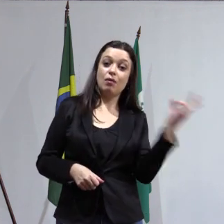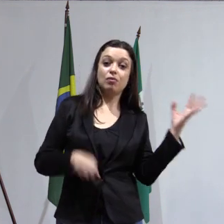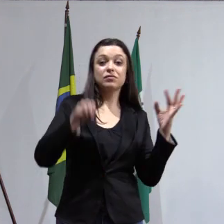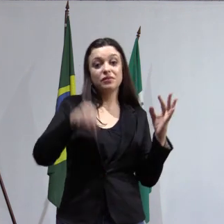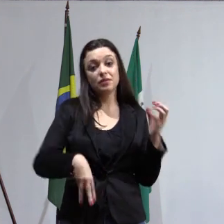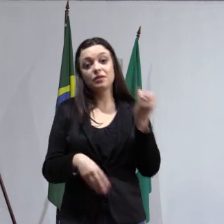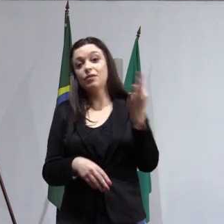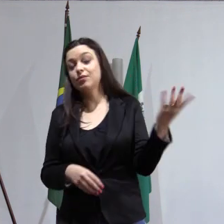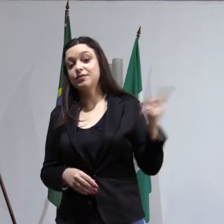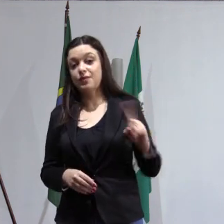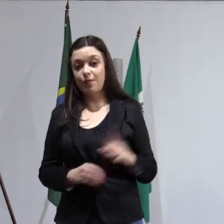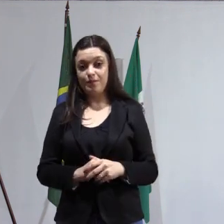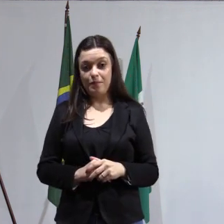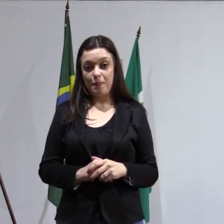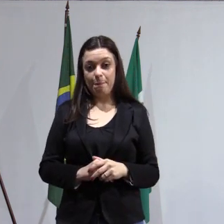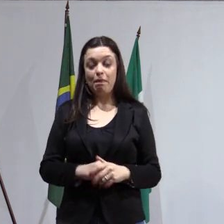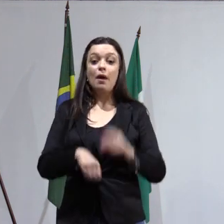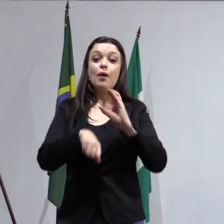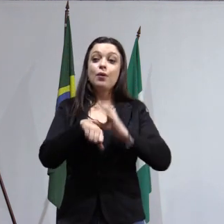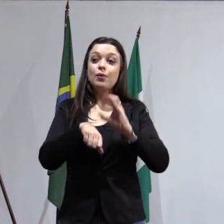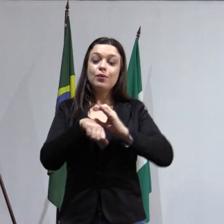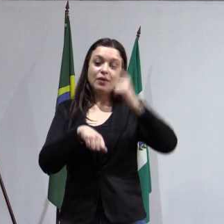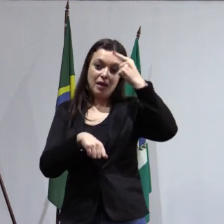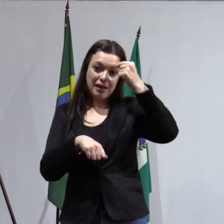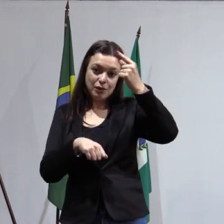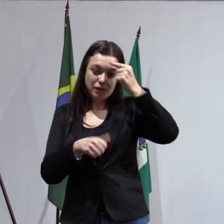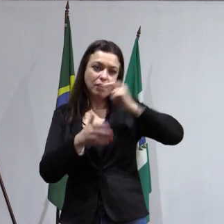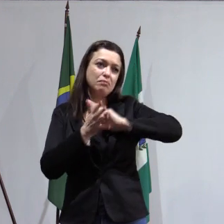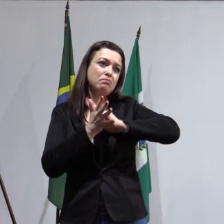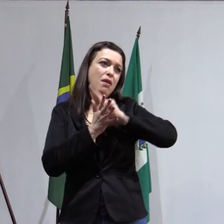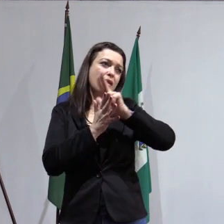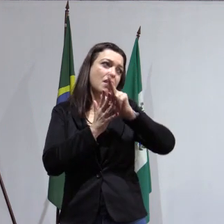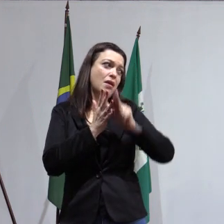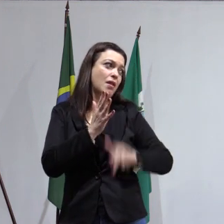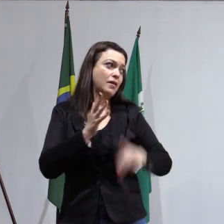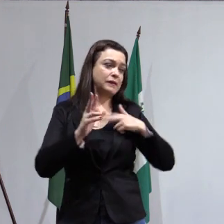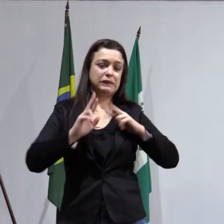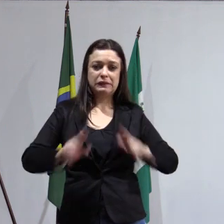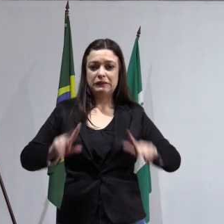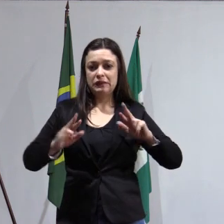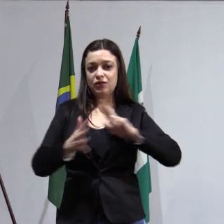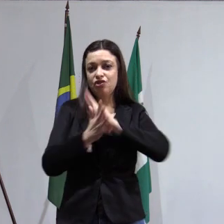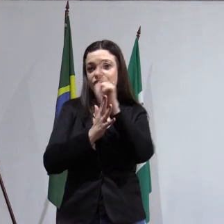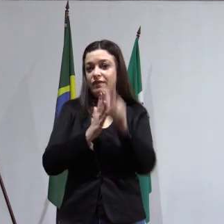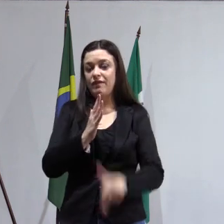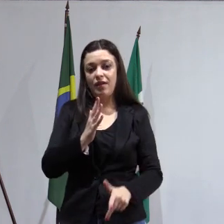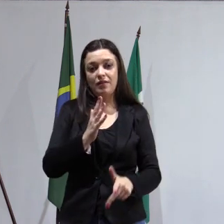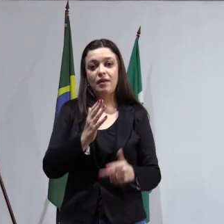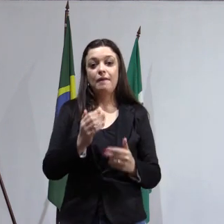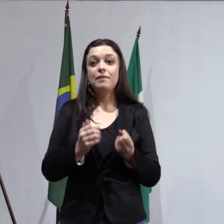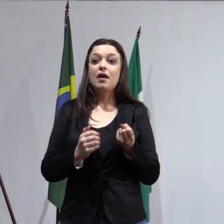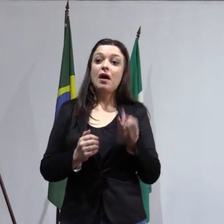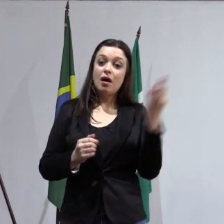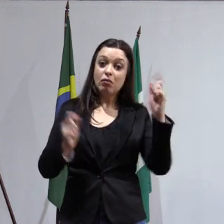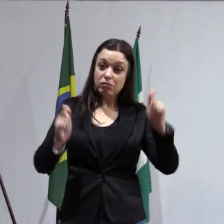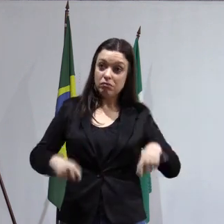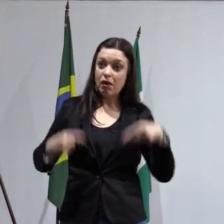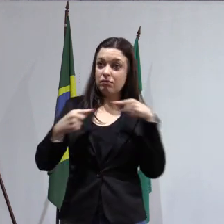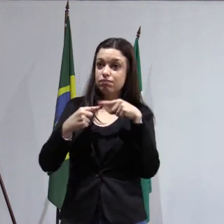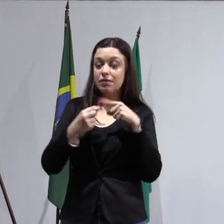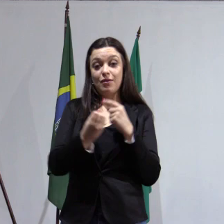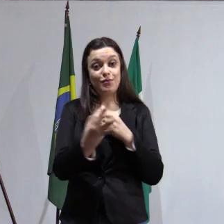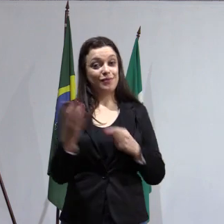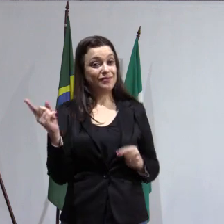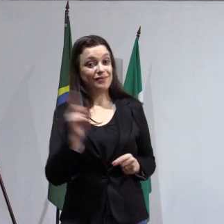Primeiro, cursos de graduação têm uma diversidade enorme. Já foi falado aqui, alguns podem muito bem se adequar, outros nem tanto,